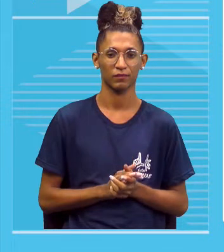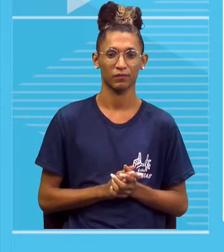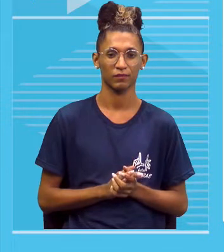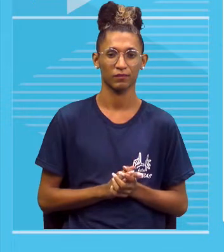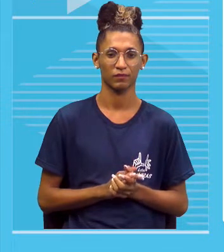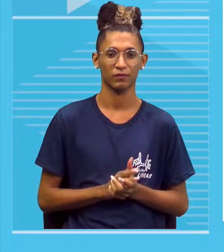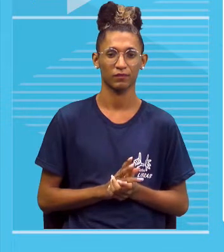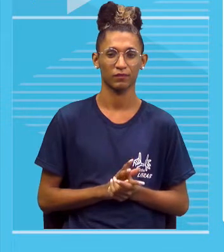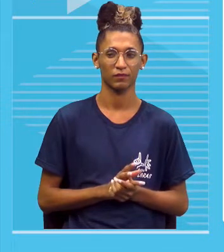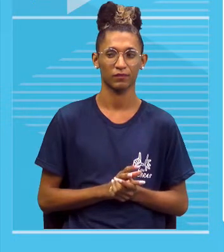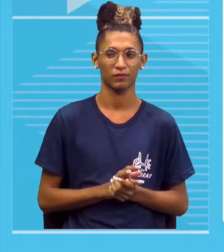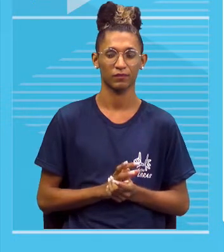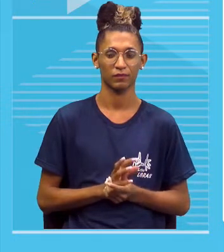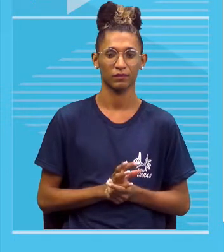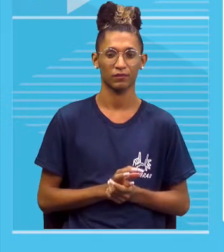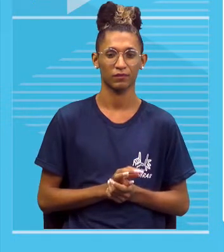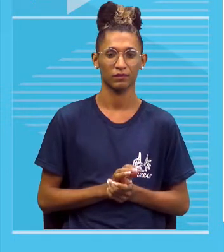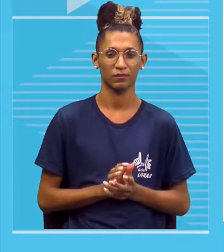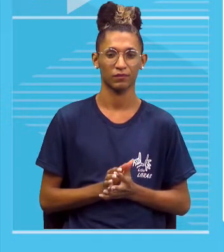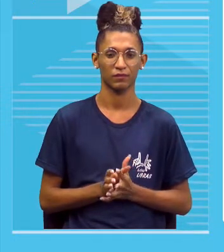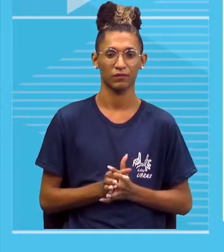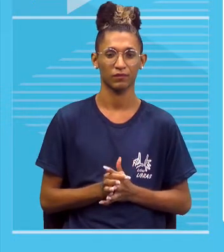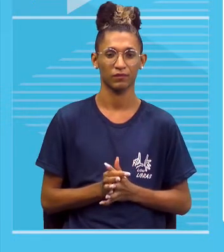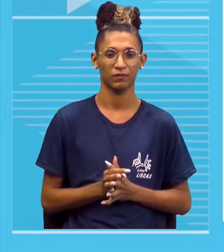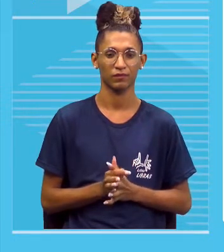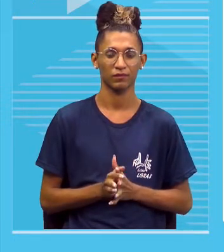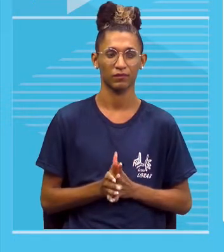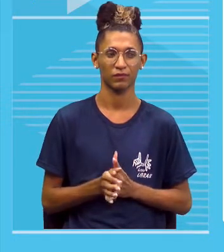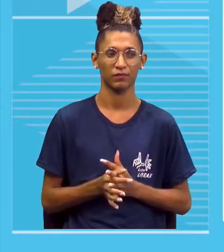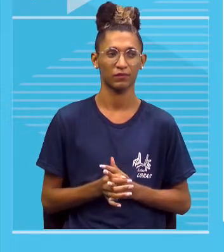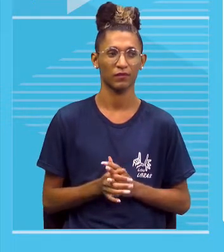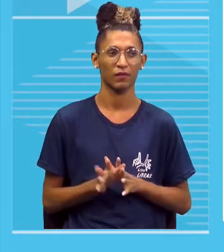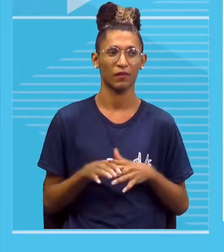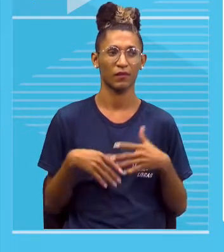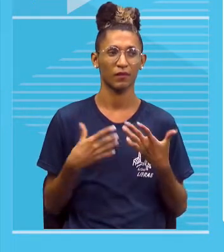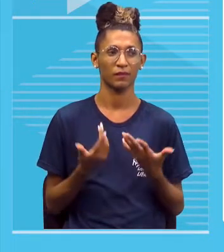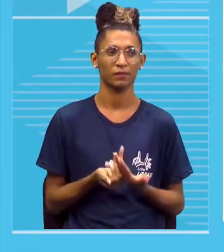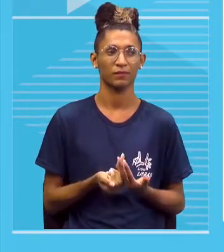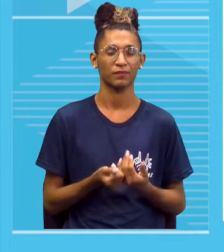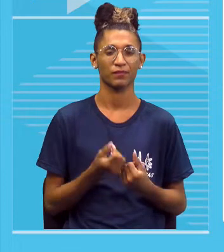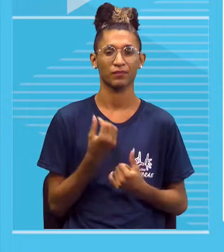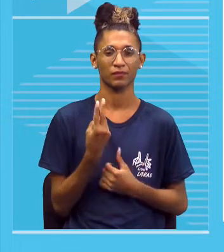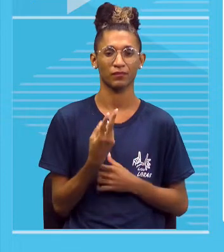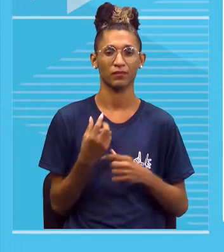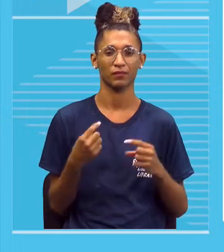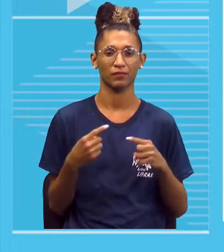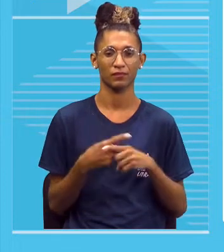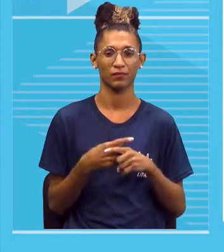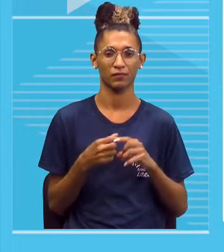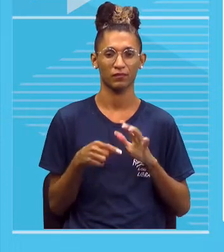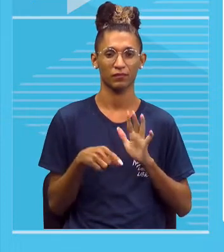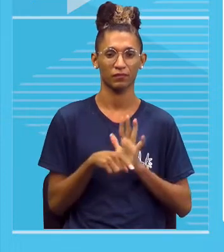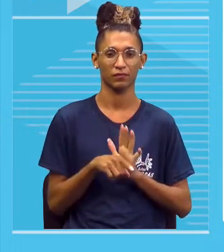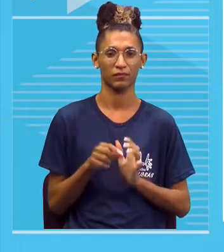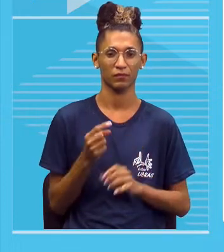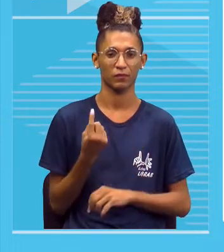Oi e aí entenderam e nem tão seno de 2x é menos um